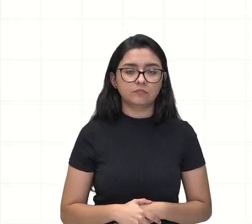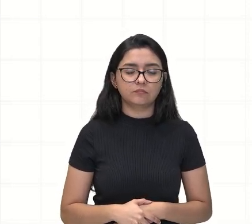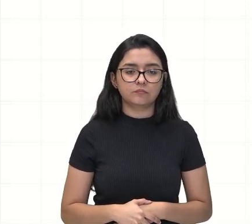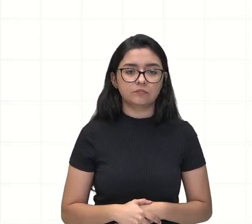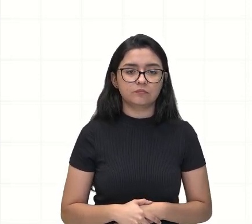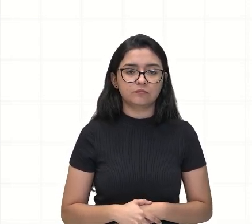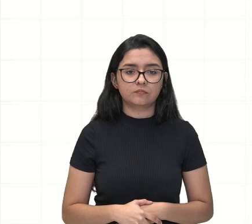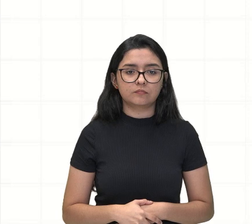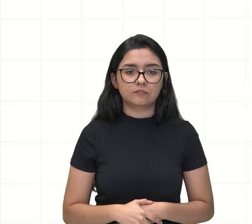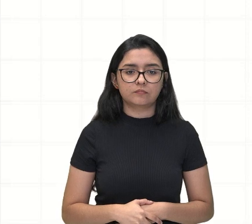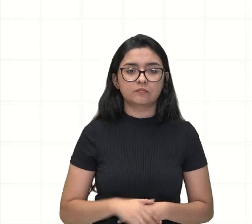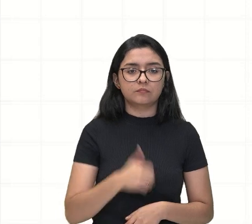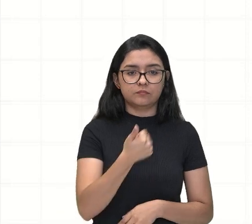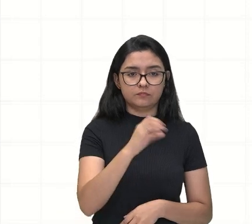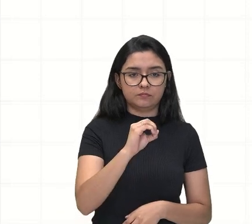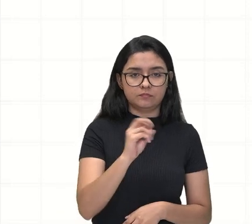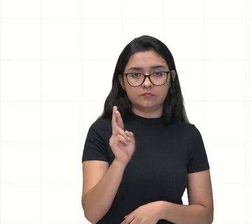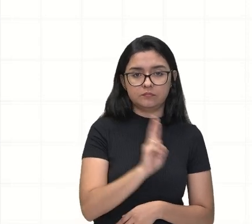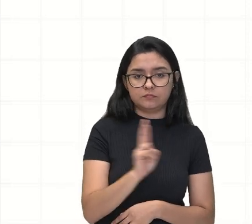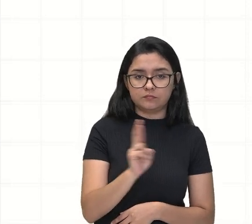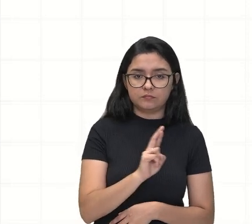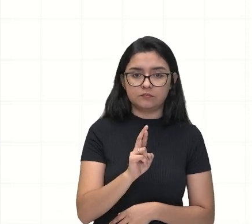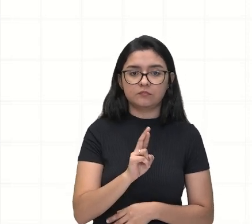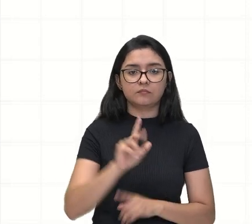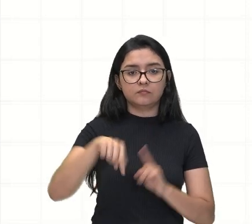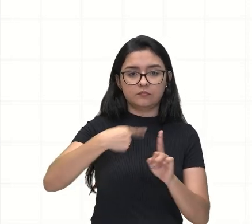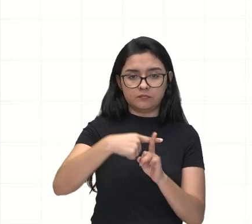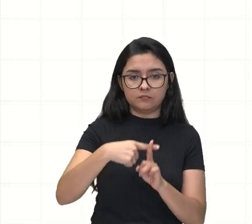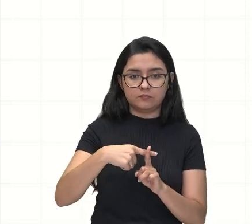Tinha R$10, mais